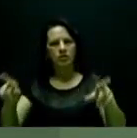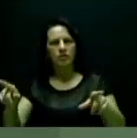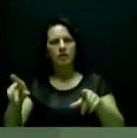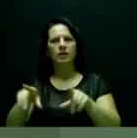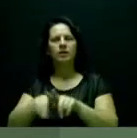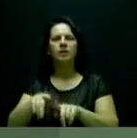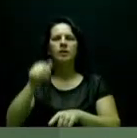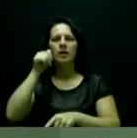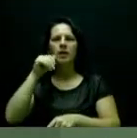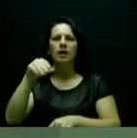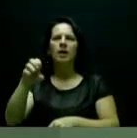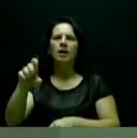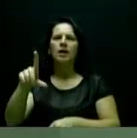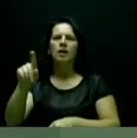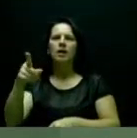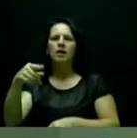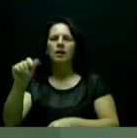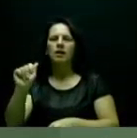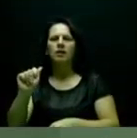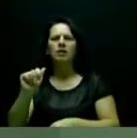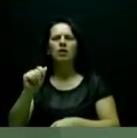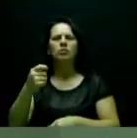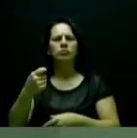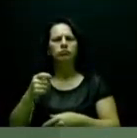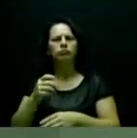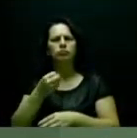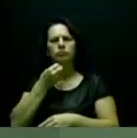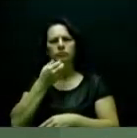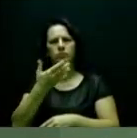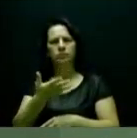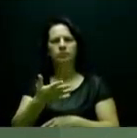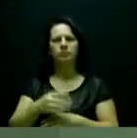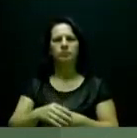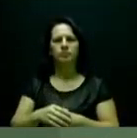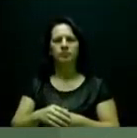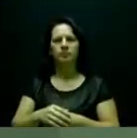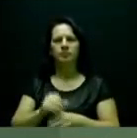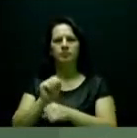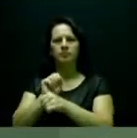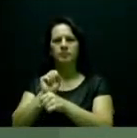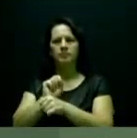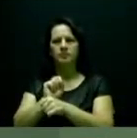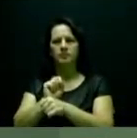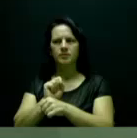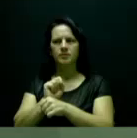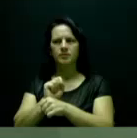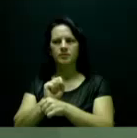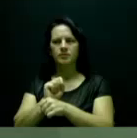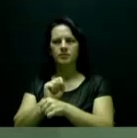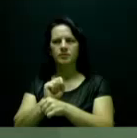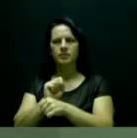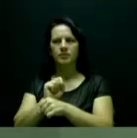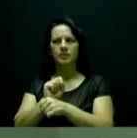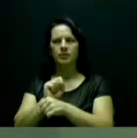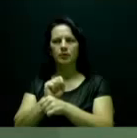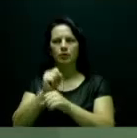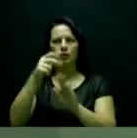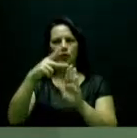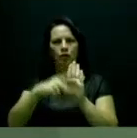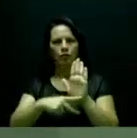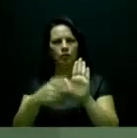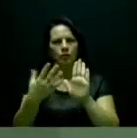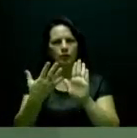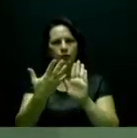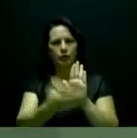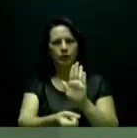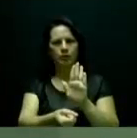quem eu cumprimento, desejo sucesso. Eu espero que, com a aprovação deste